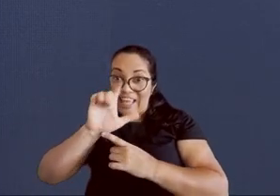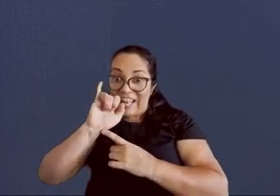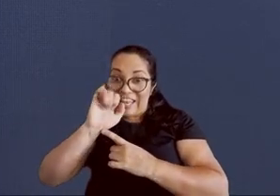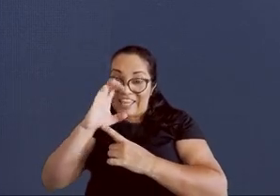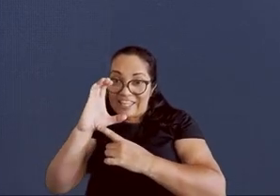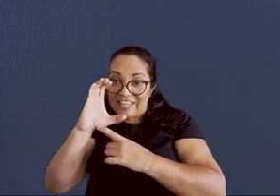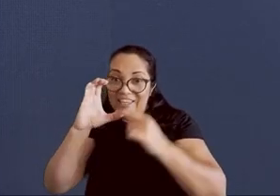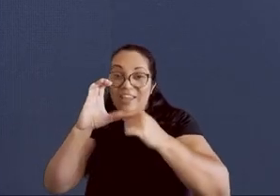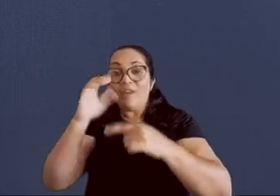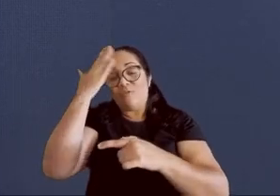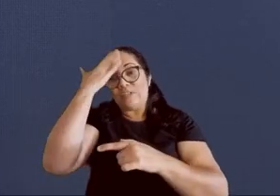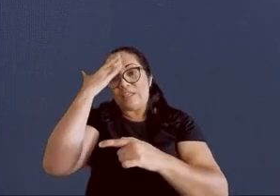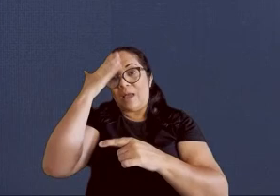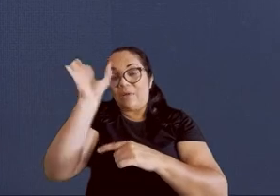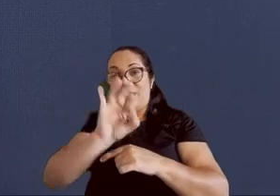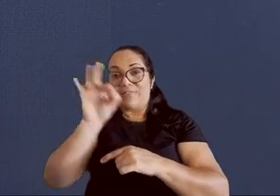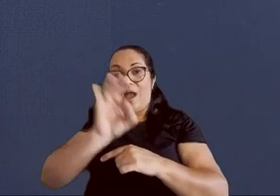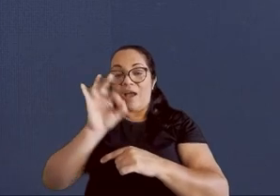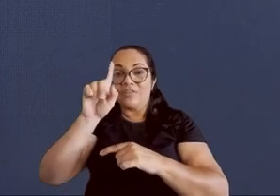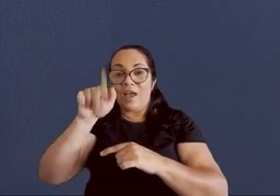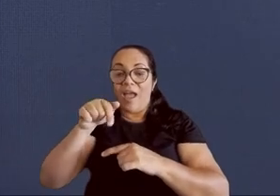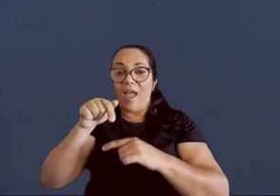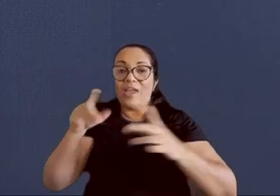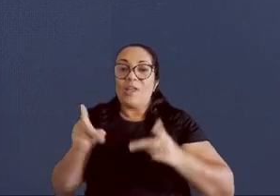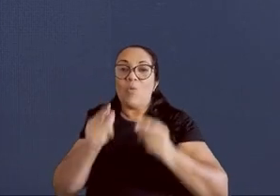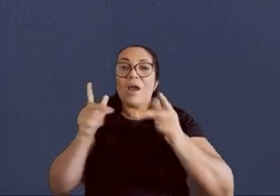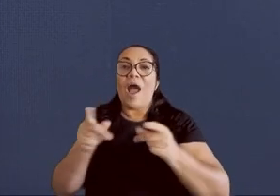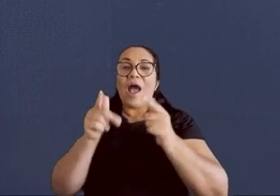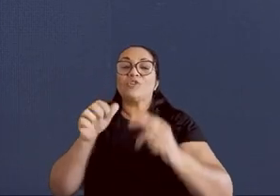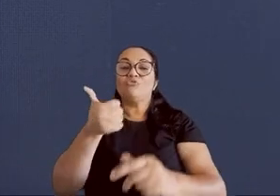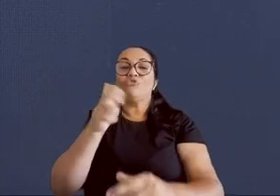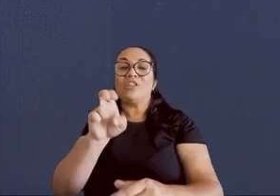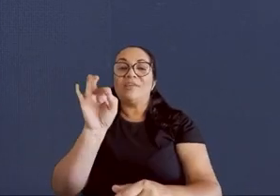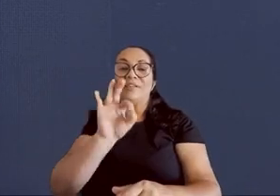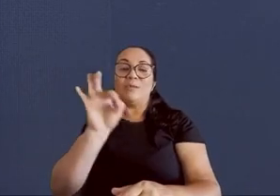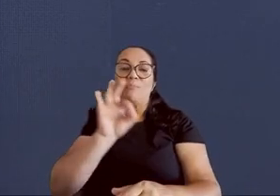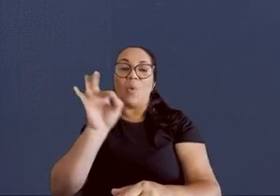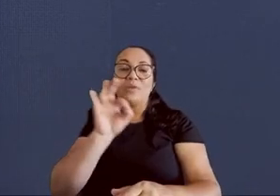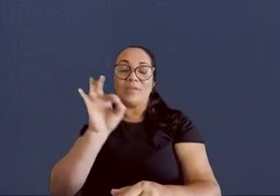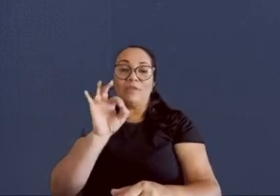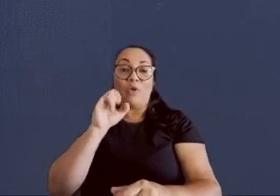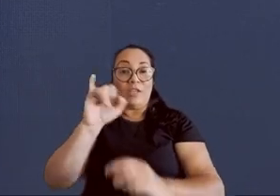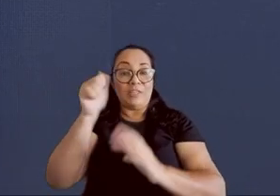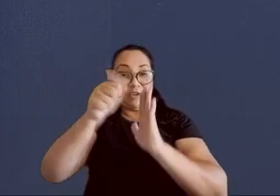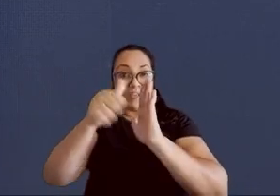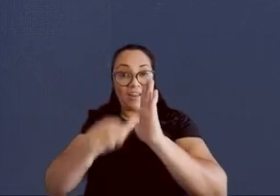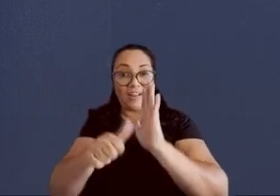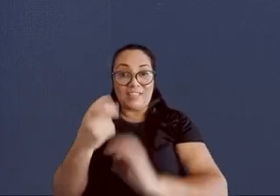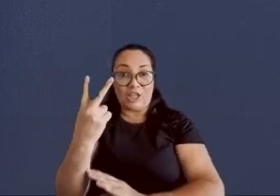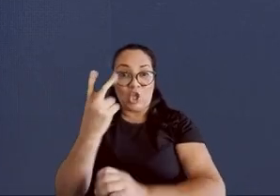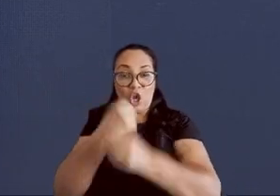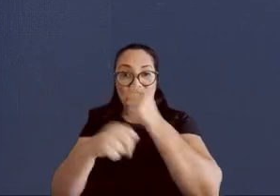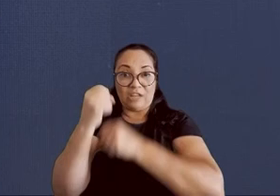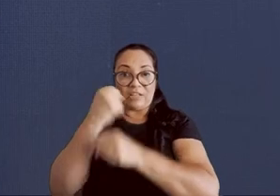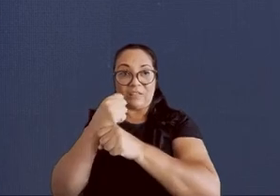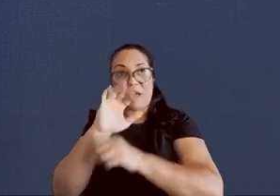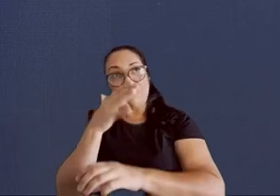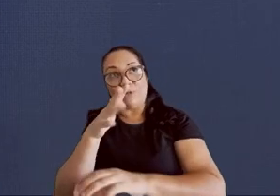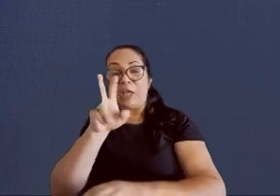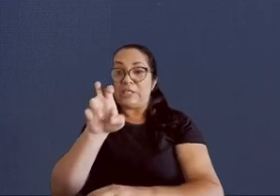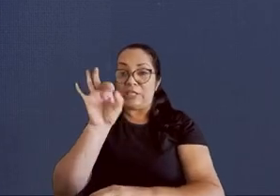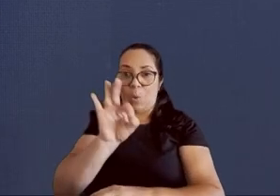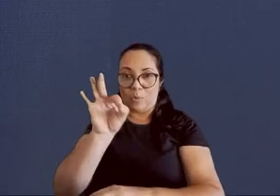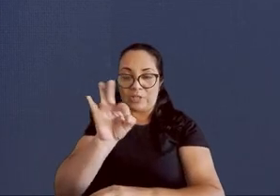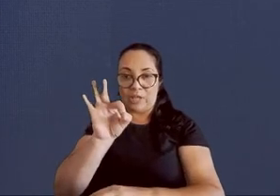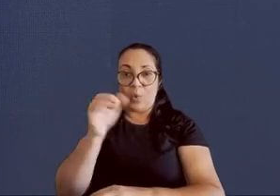os emissores tem uma despesa financeira de 15% se você olhar dois anos atrás Estamos falando próximo de cinco como hoje